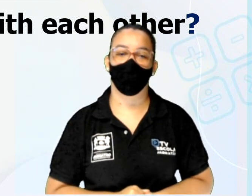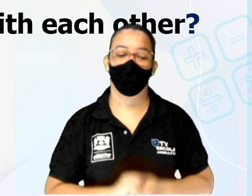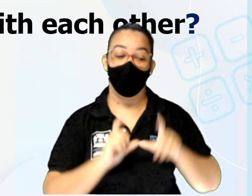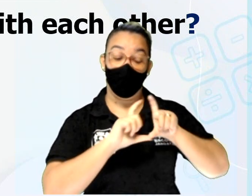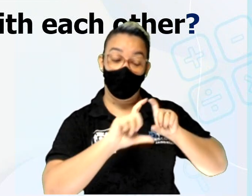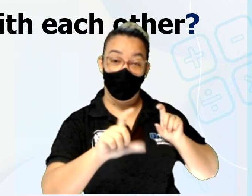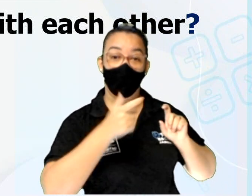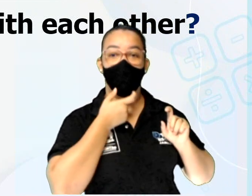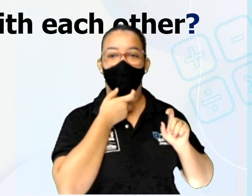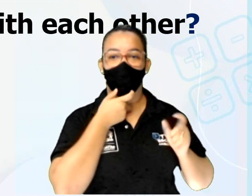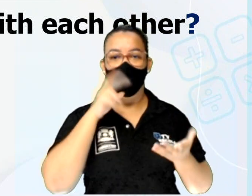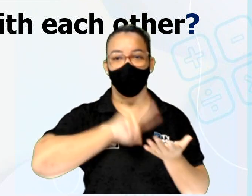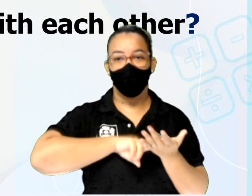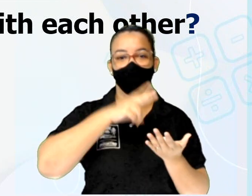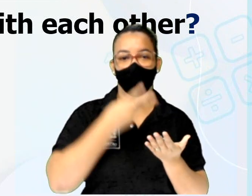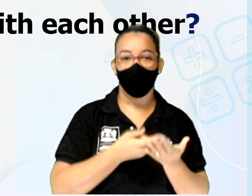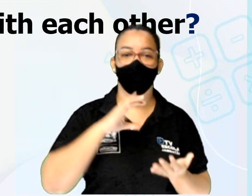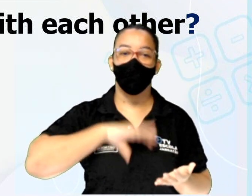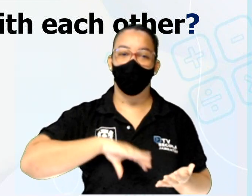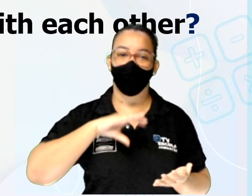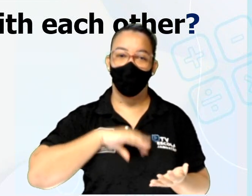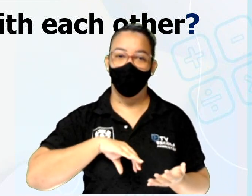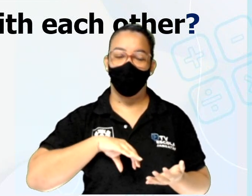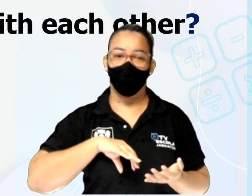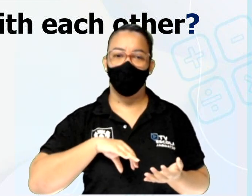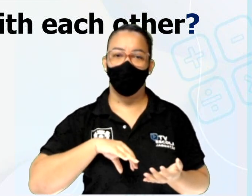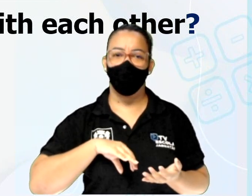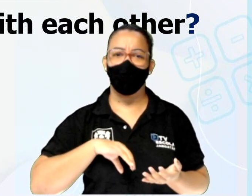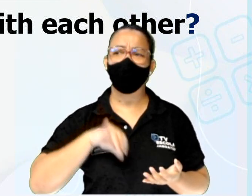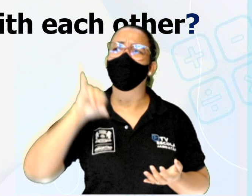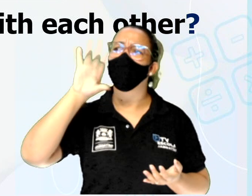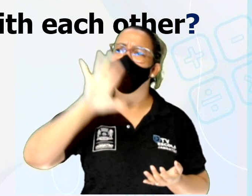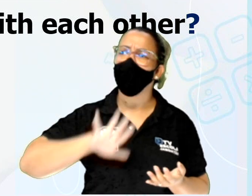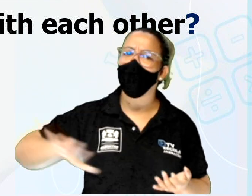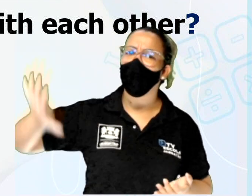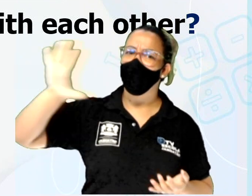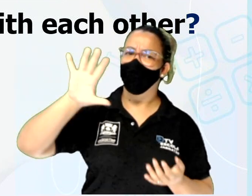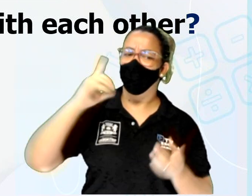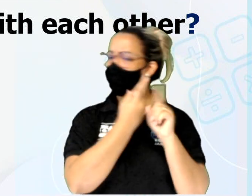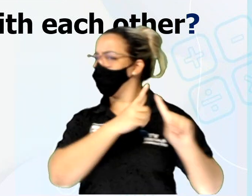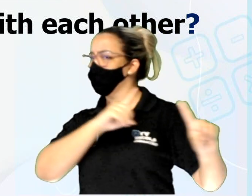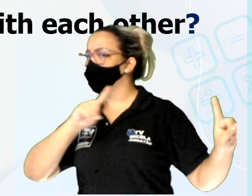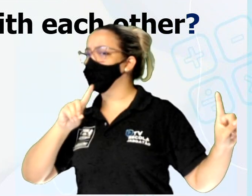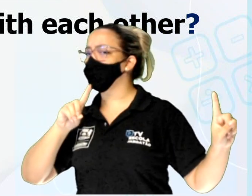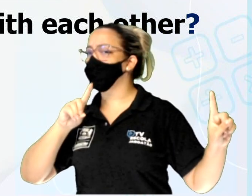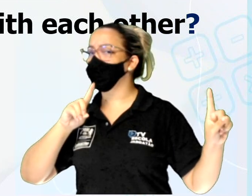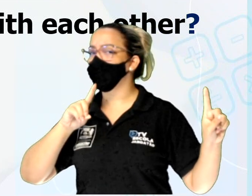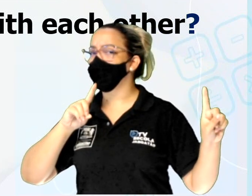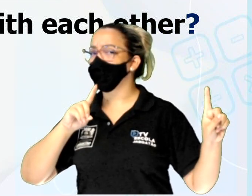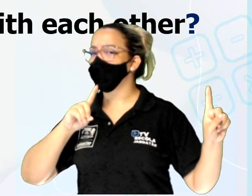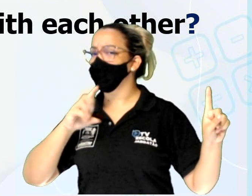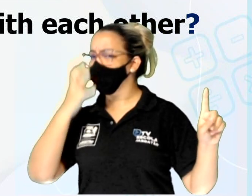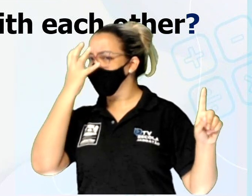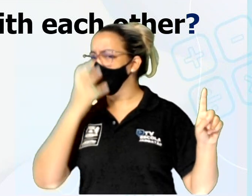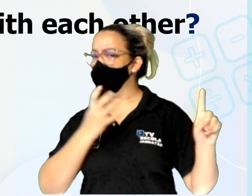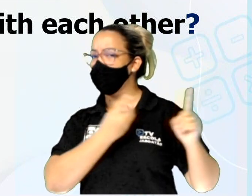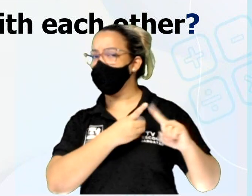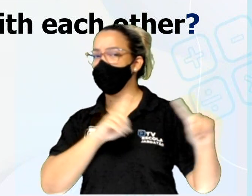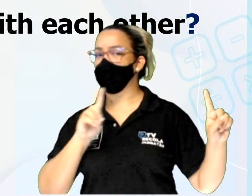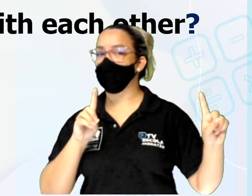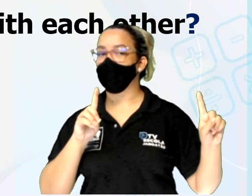Mariana agree with each other? Pela imagem, ó, cada uma olhando para um lado, emburradas.